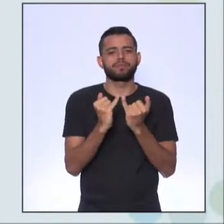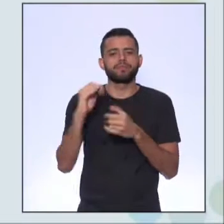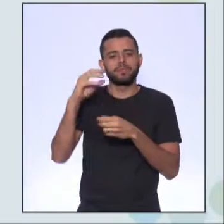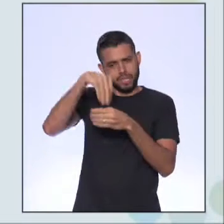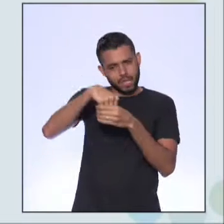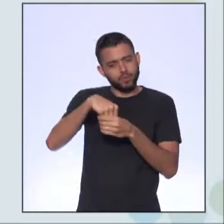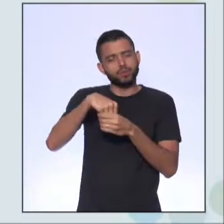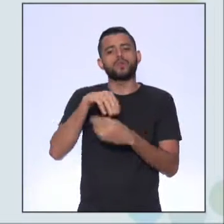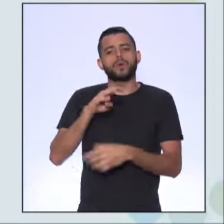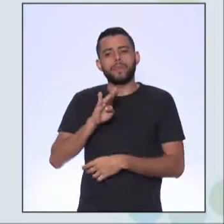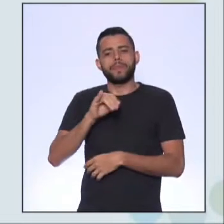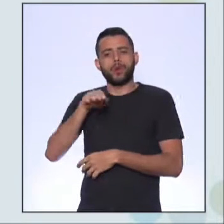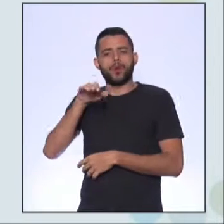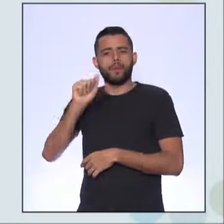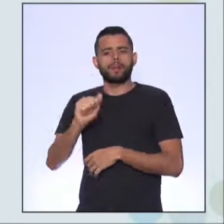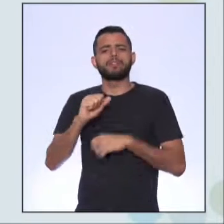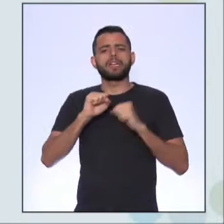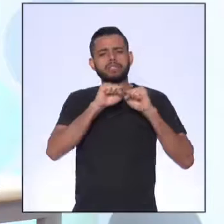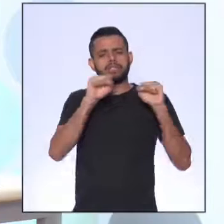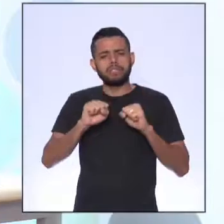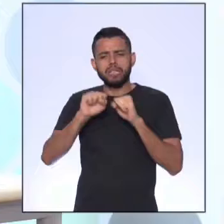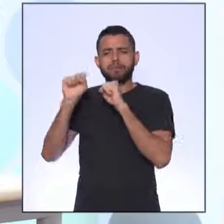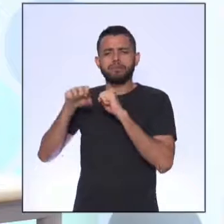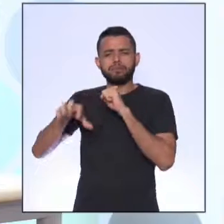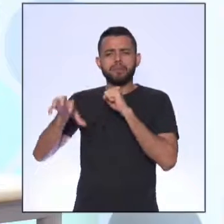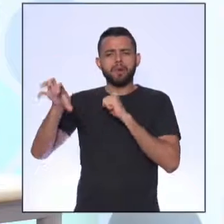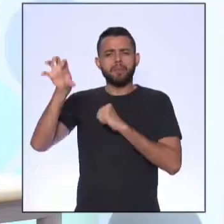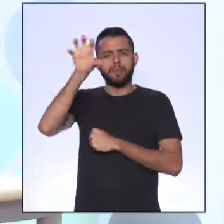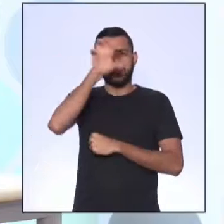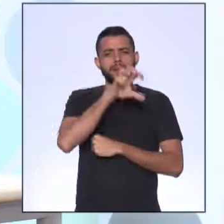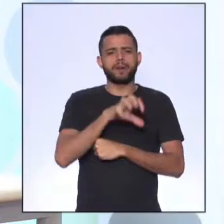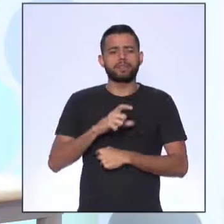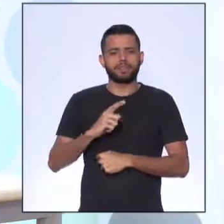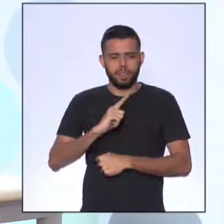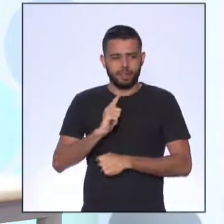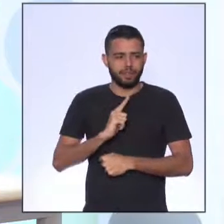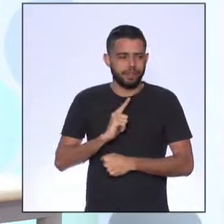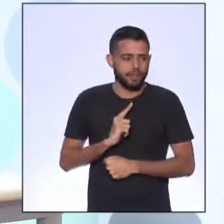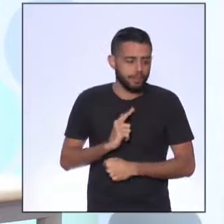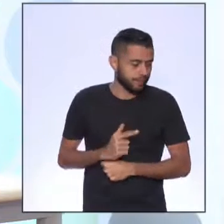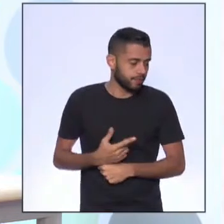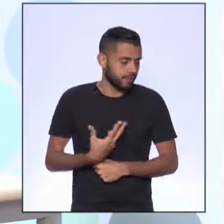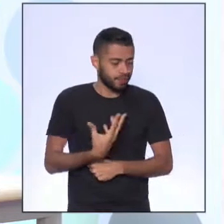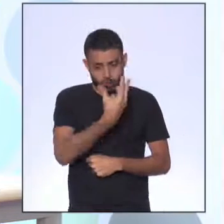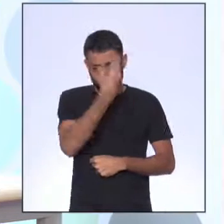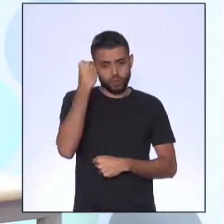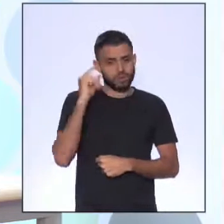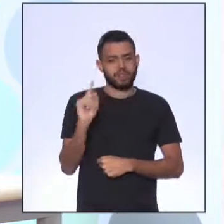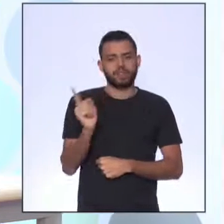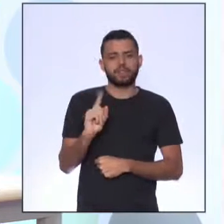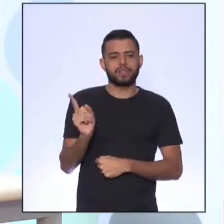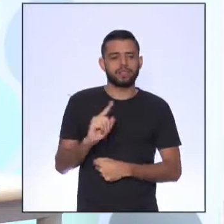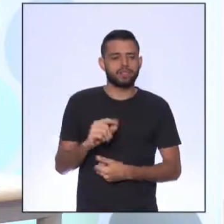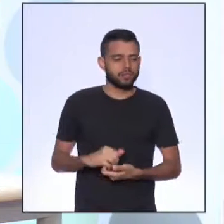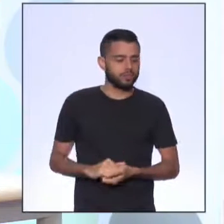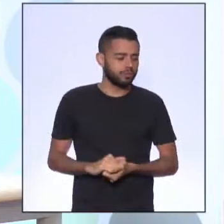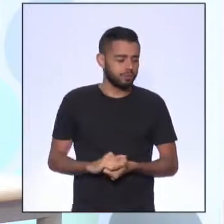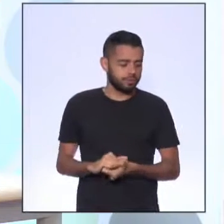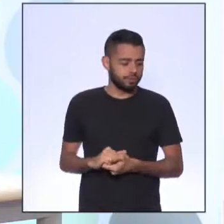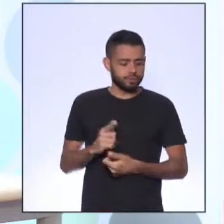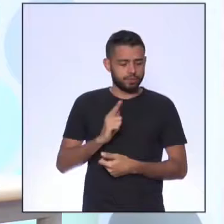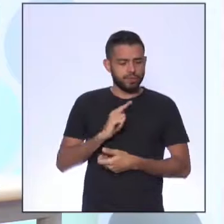bioma temos vários ecossistemas. Então não vamos esquecer mais, tá? Dentro de um bioma eu tenho diversos